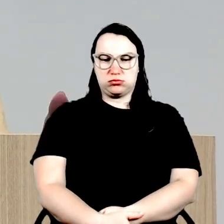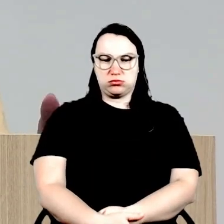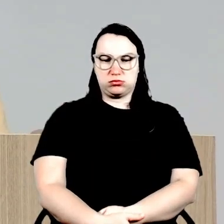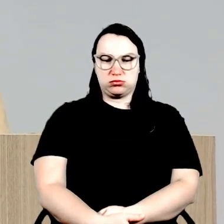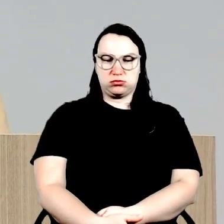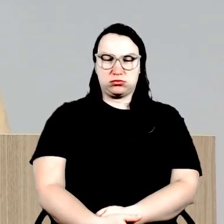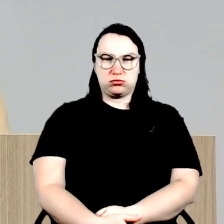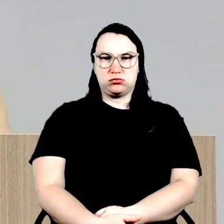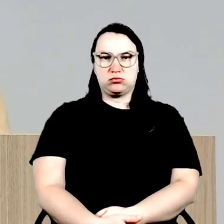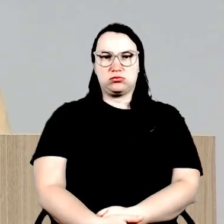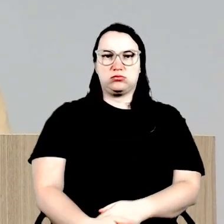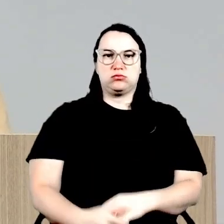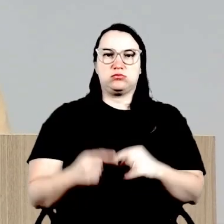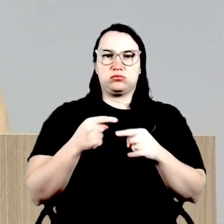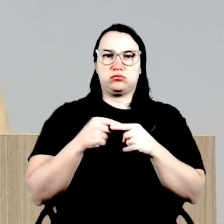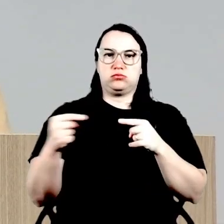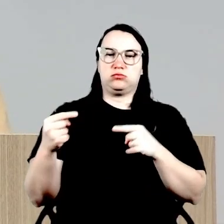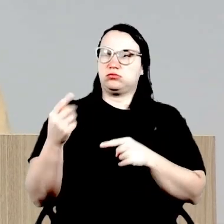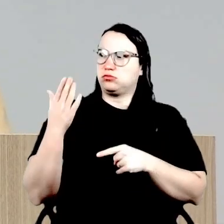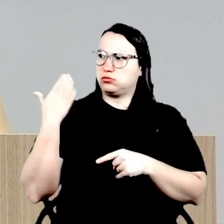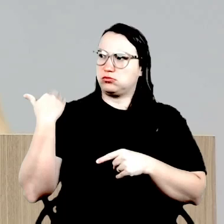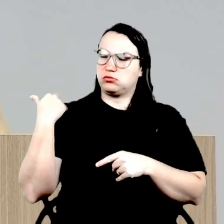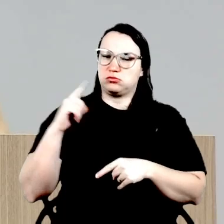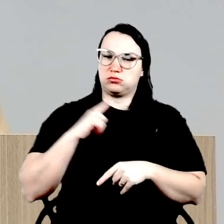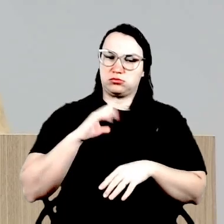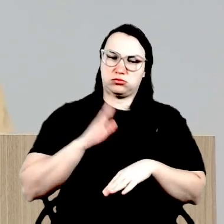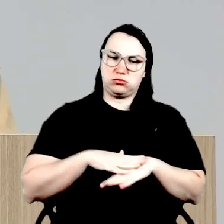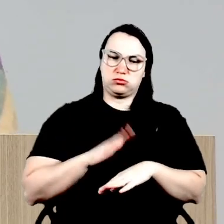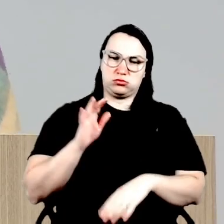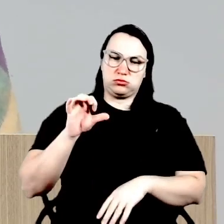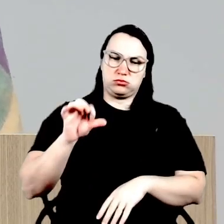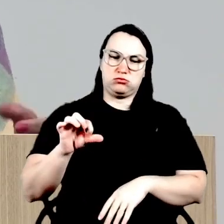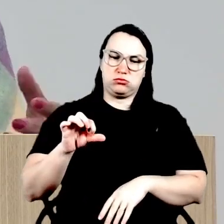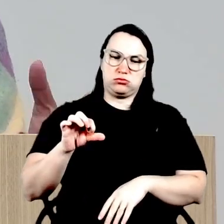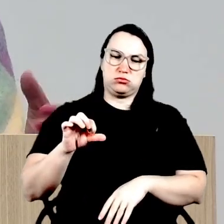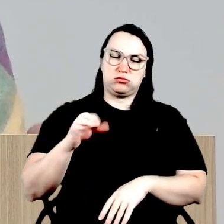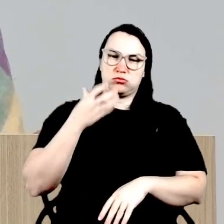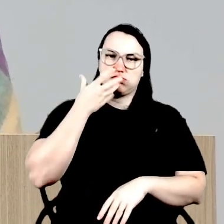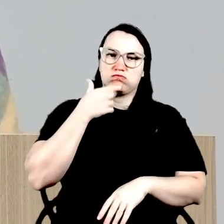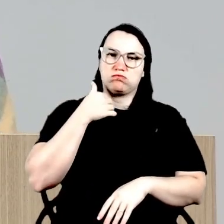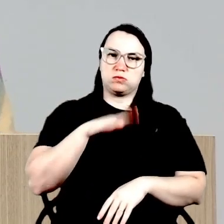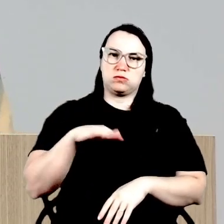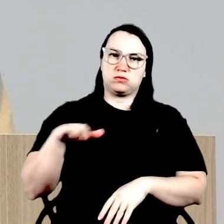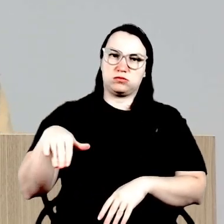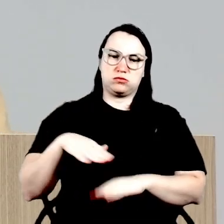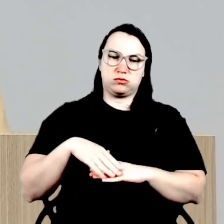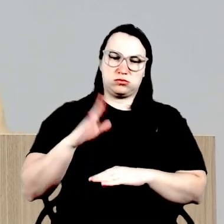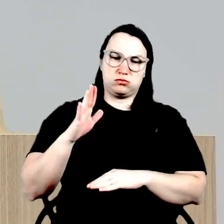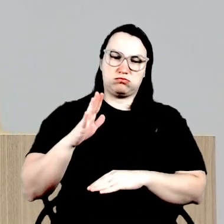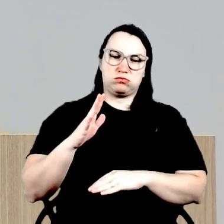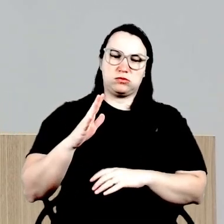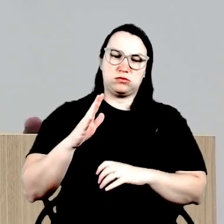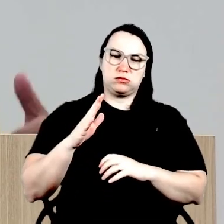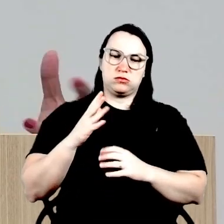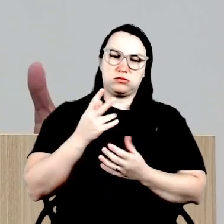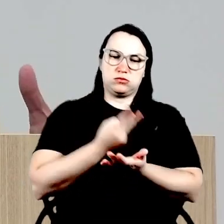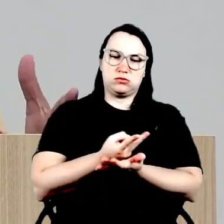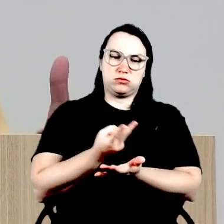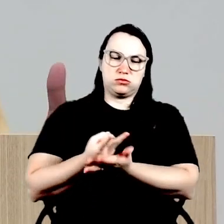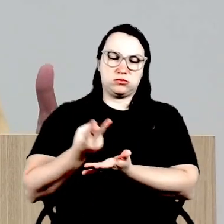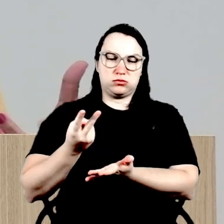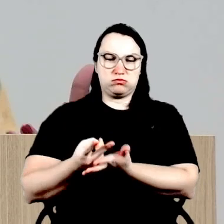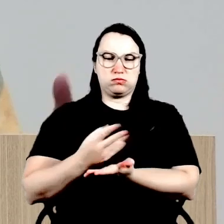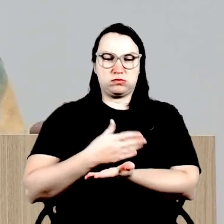que a semana passada nós tínhamos mais de 9 crianças que estavam internadas com início